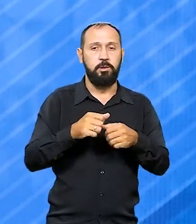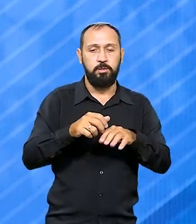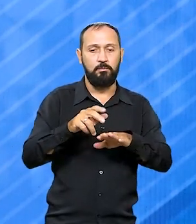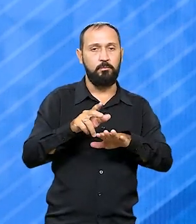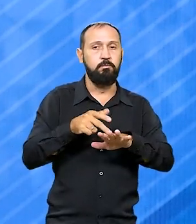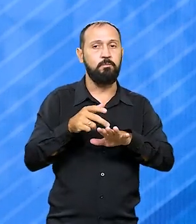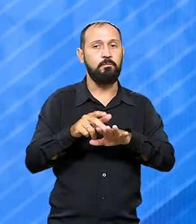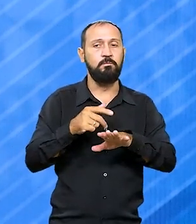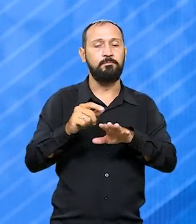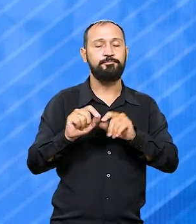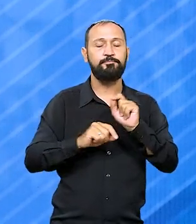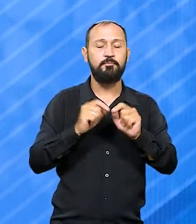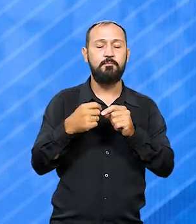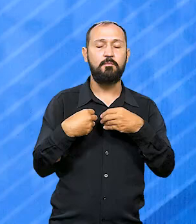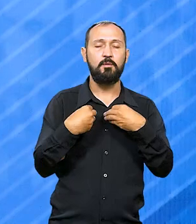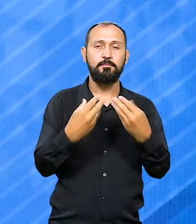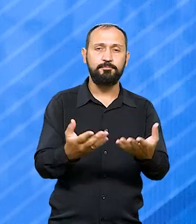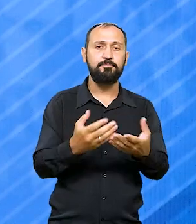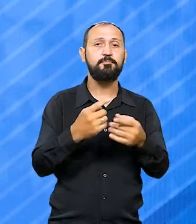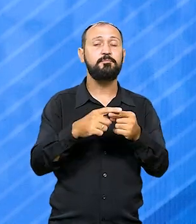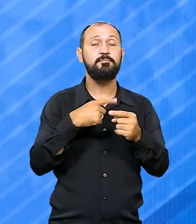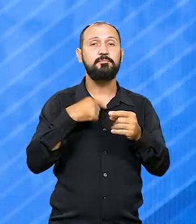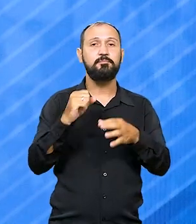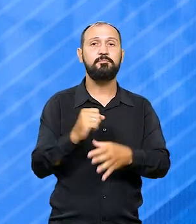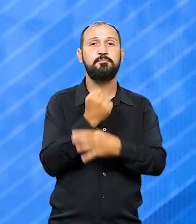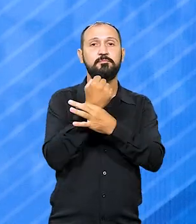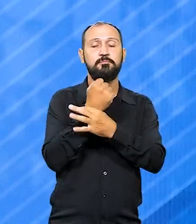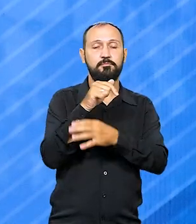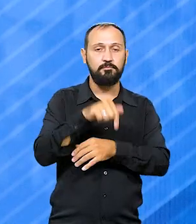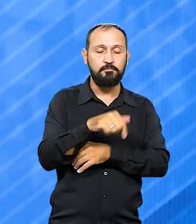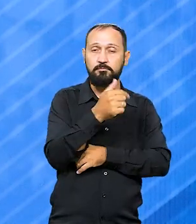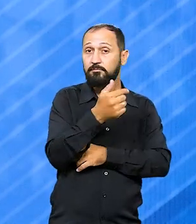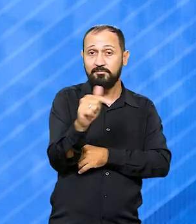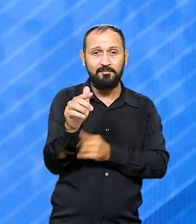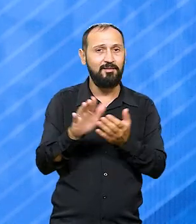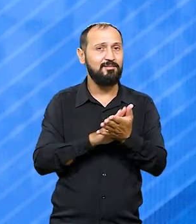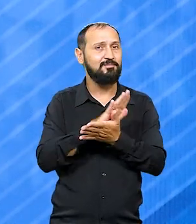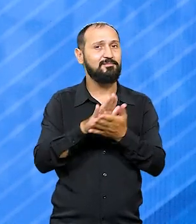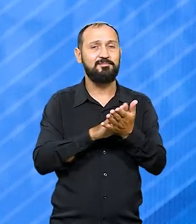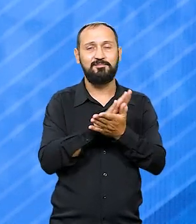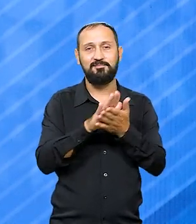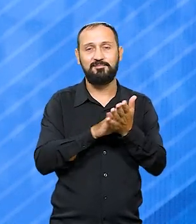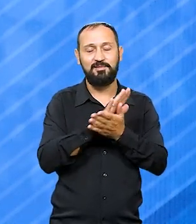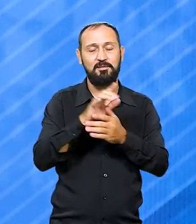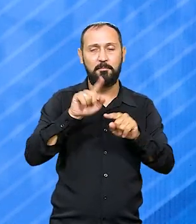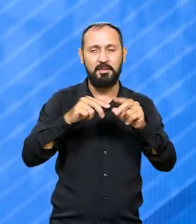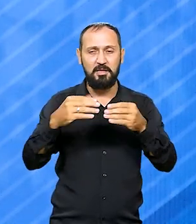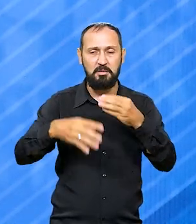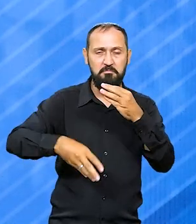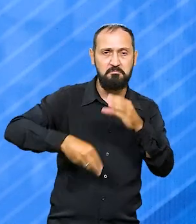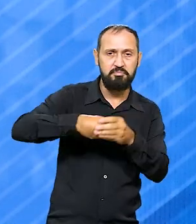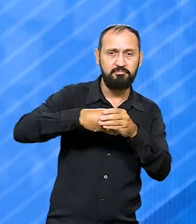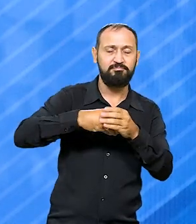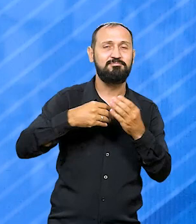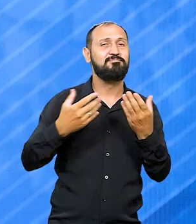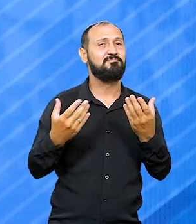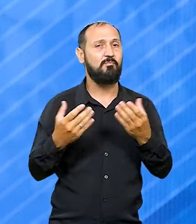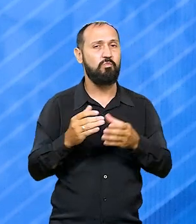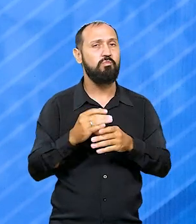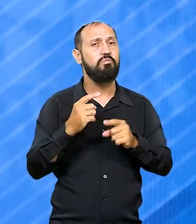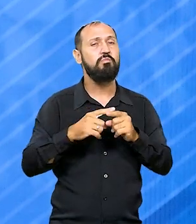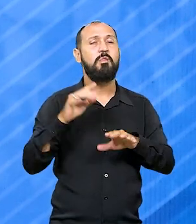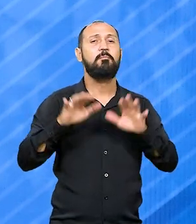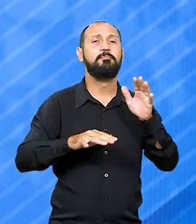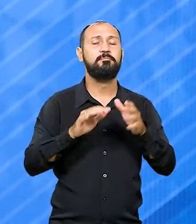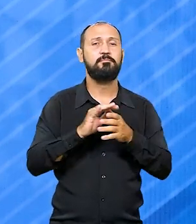short, um chinelo, e ele leva, porque ele terá a segurança que ali não terá nenhum material. Porque